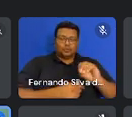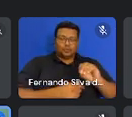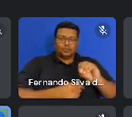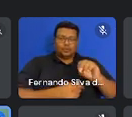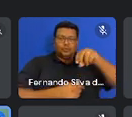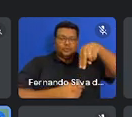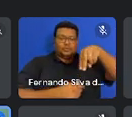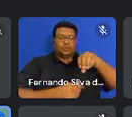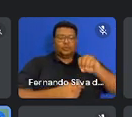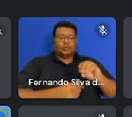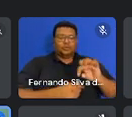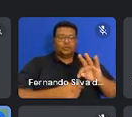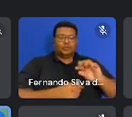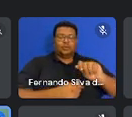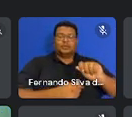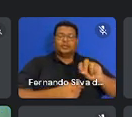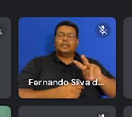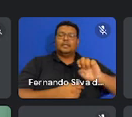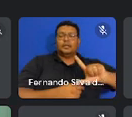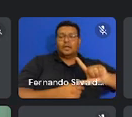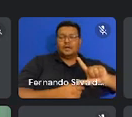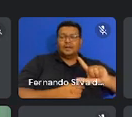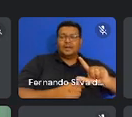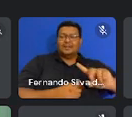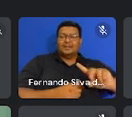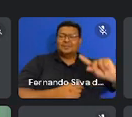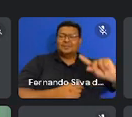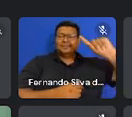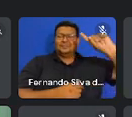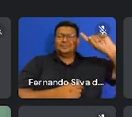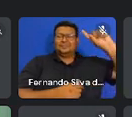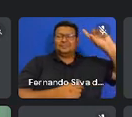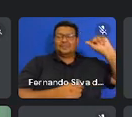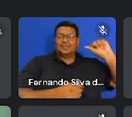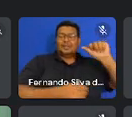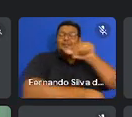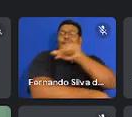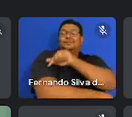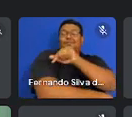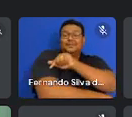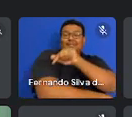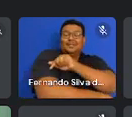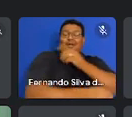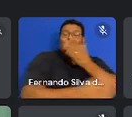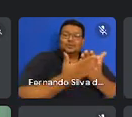É isso. É isso mesmo, é o produto notável, tá?